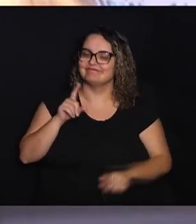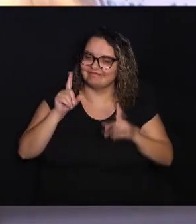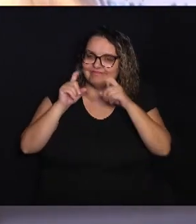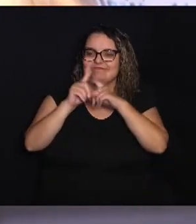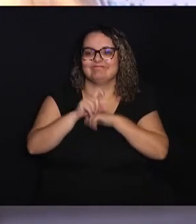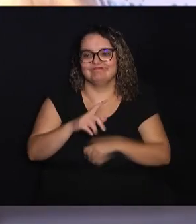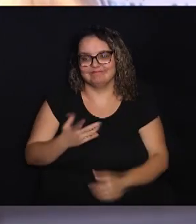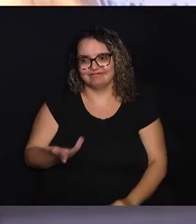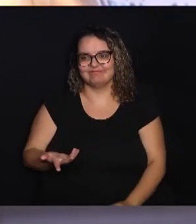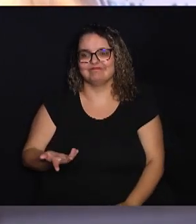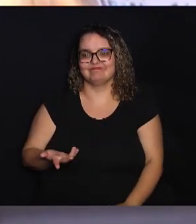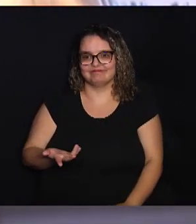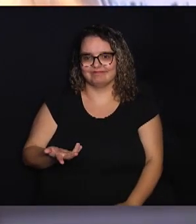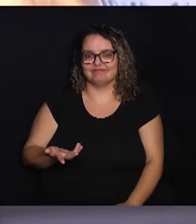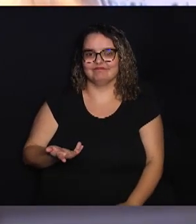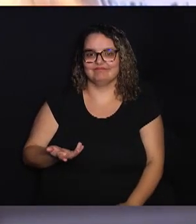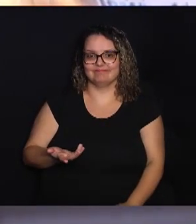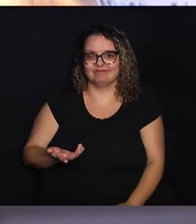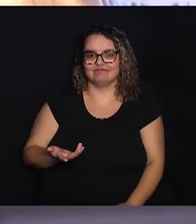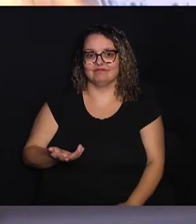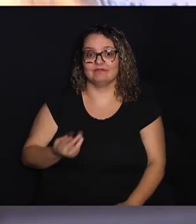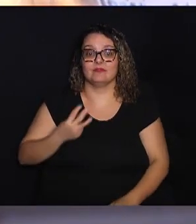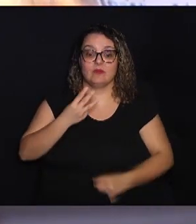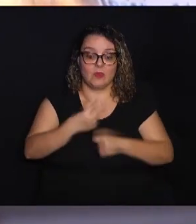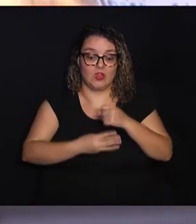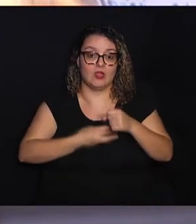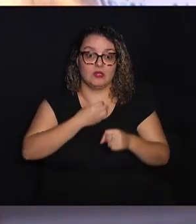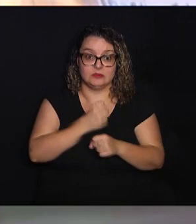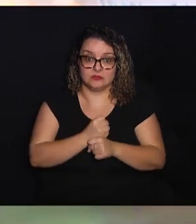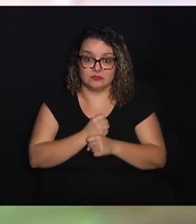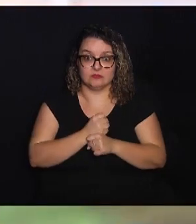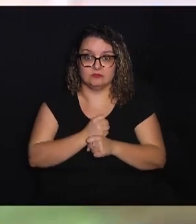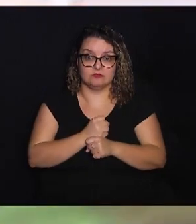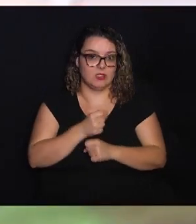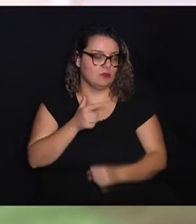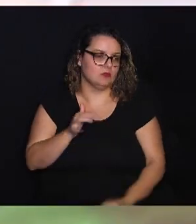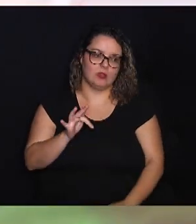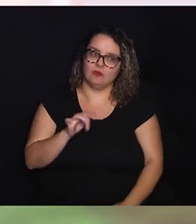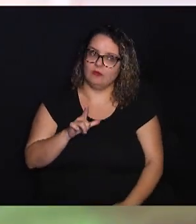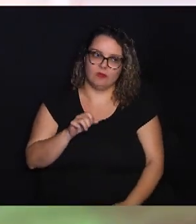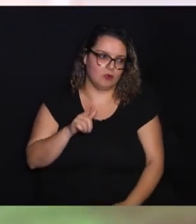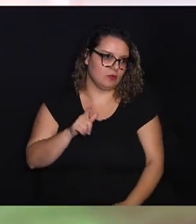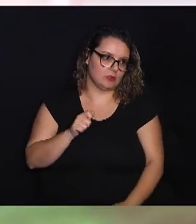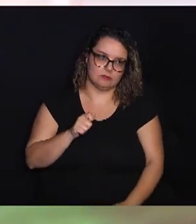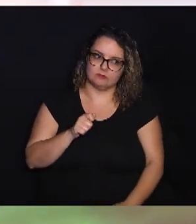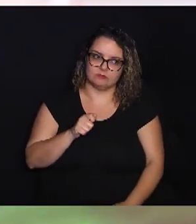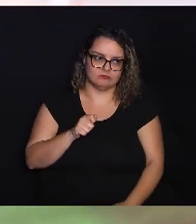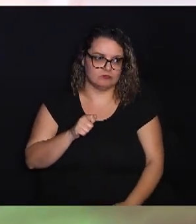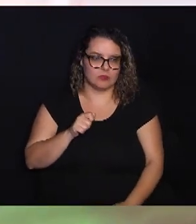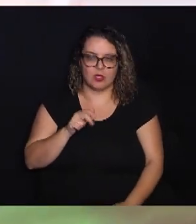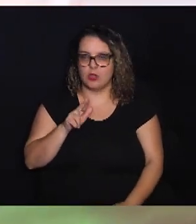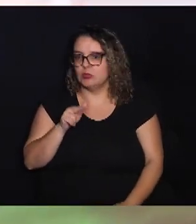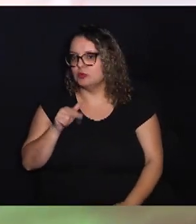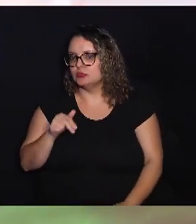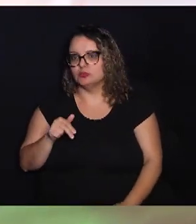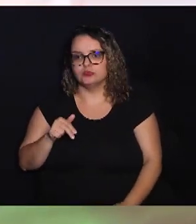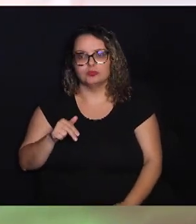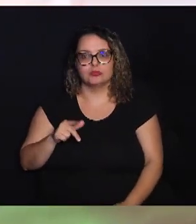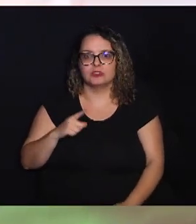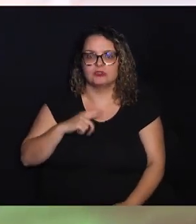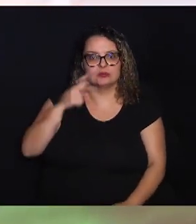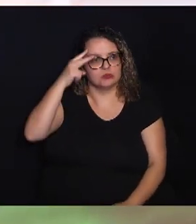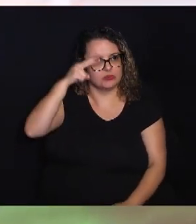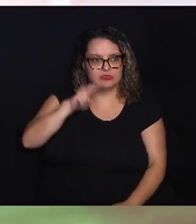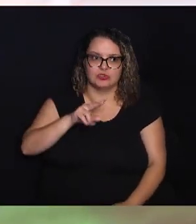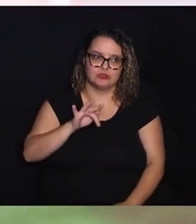acho. Em 3 anos, eu não tenho folga. Eu nunca tirei 2 dias de